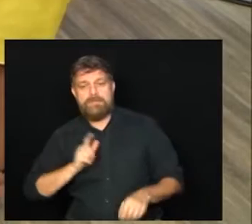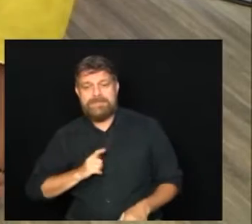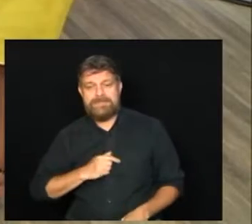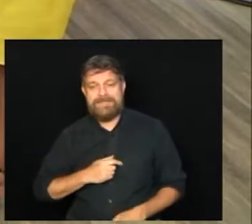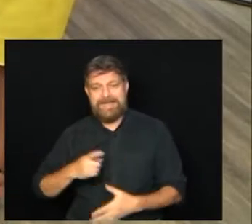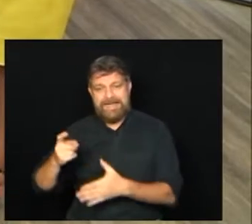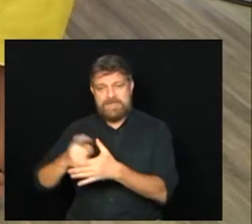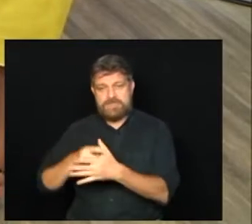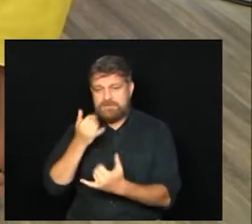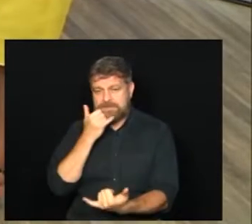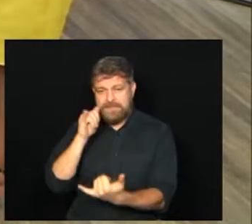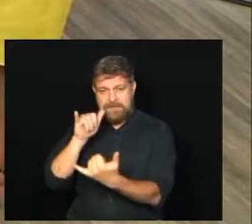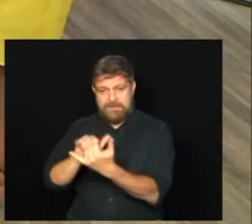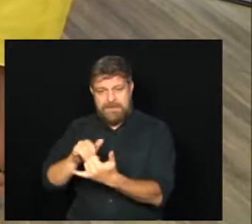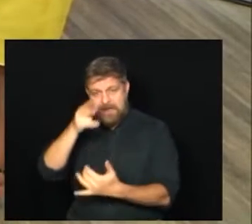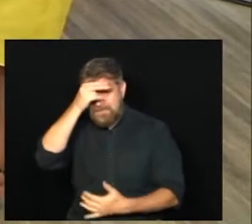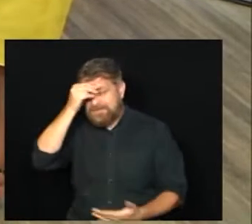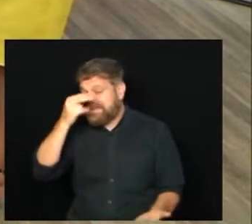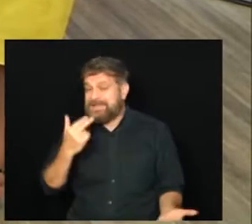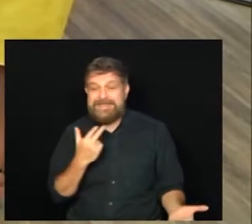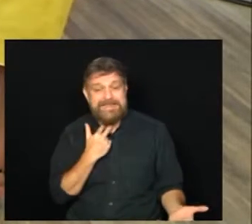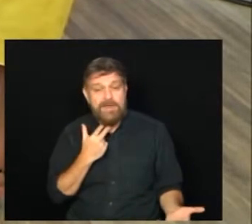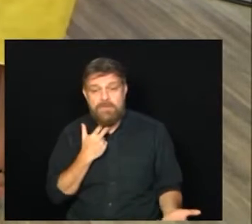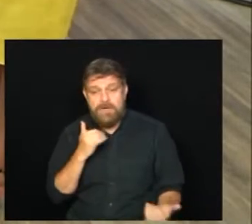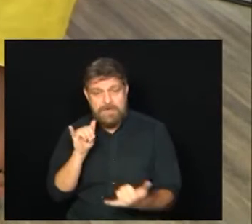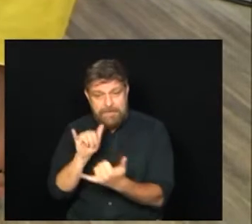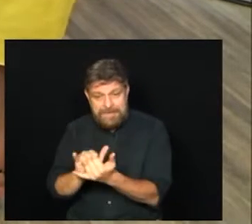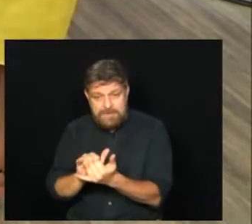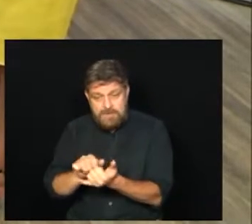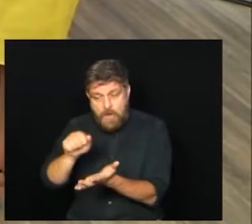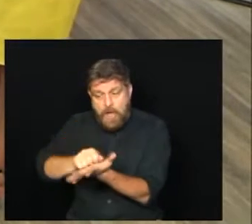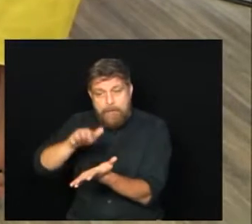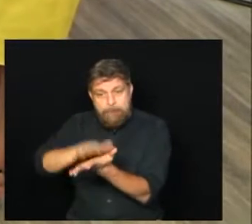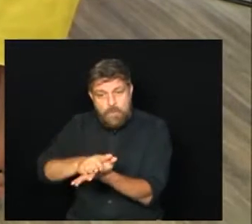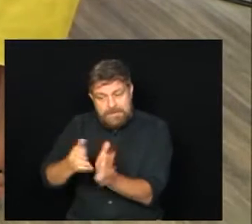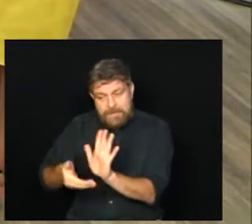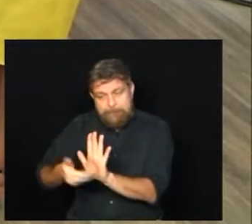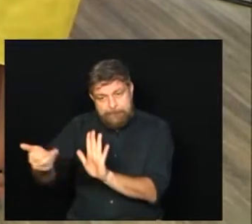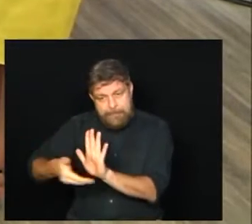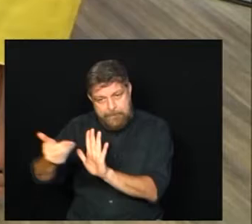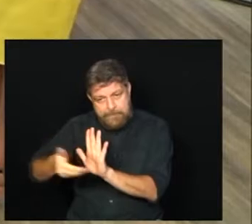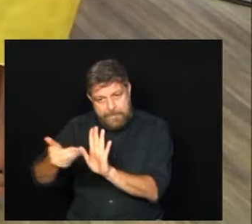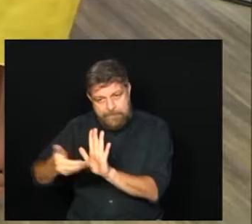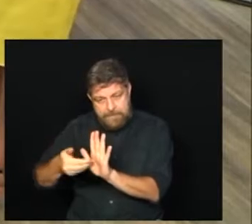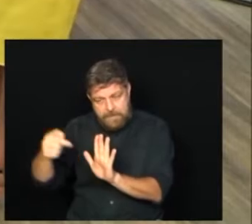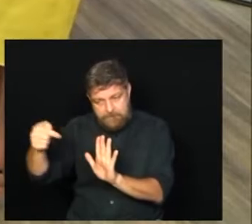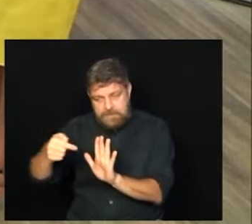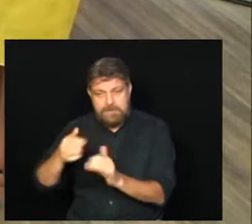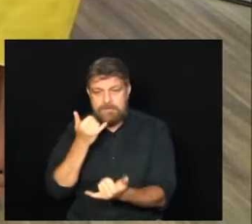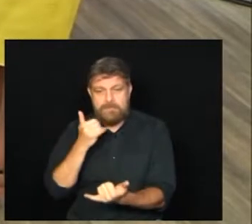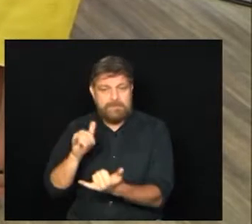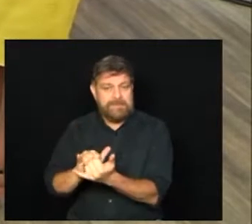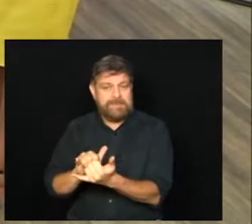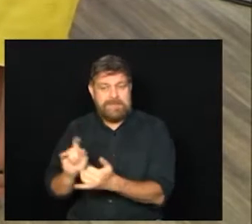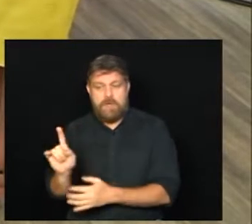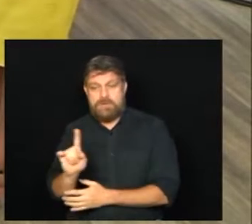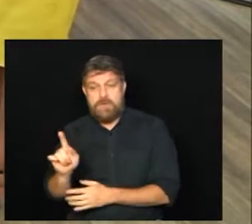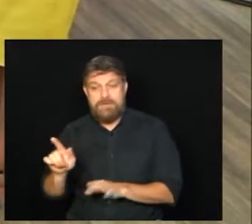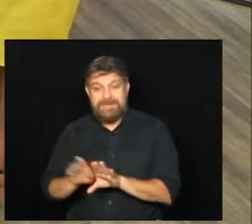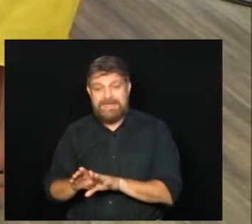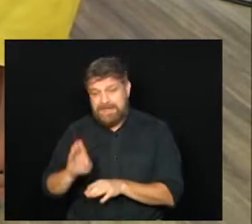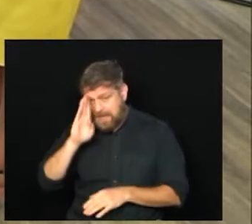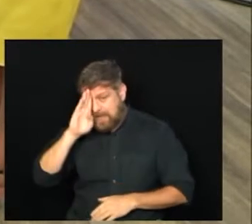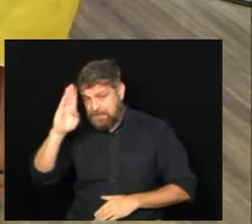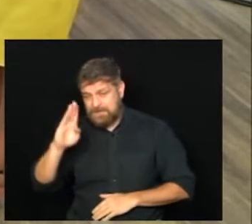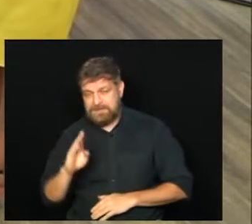da dívida. No caso, o prefeito deixou claro que não vai ser o perdão, vai ser só não pagamento de juros e multas, principalmente para os micro